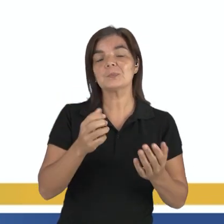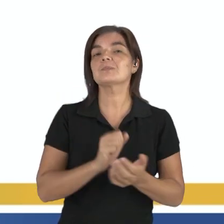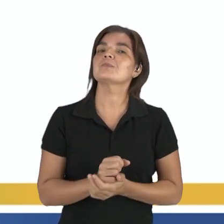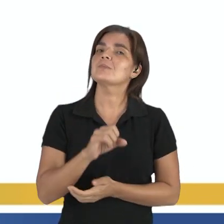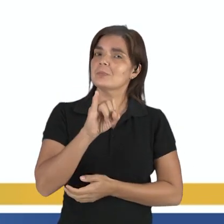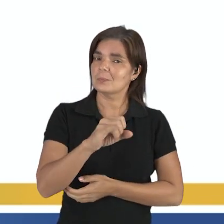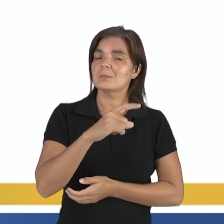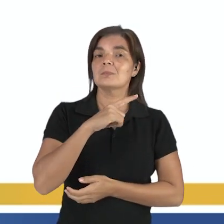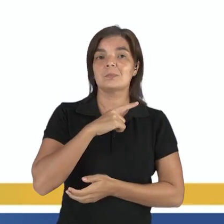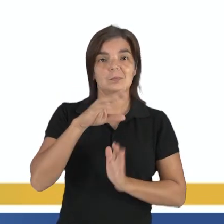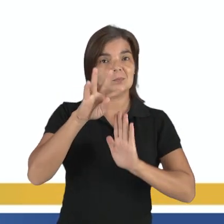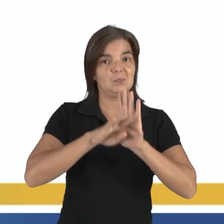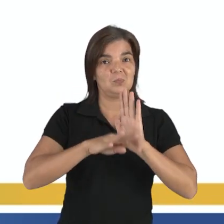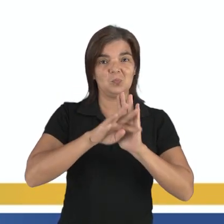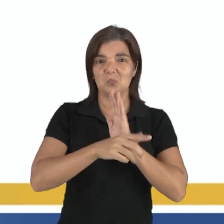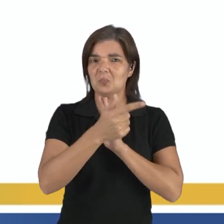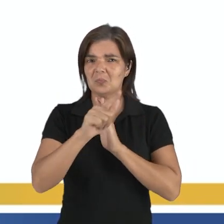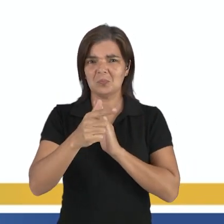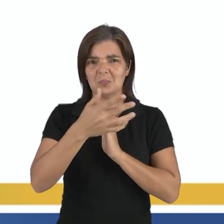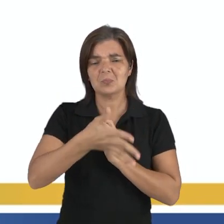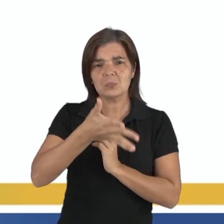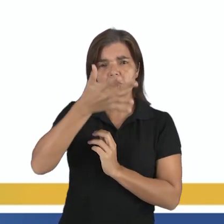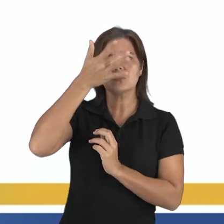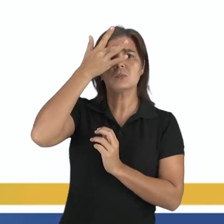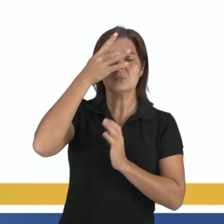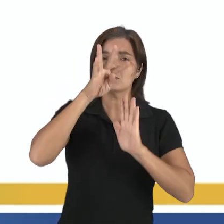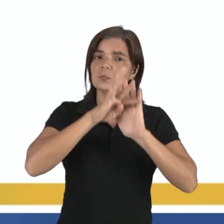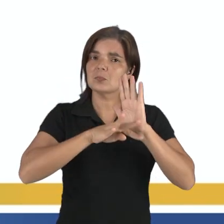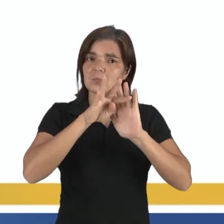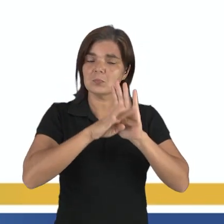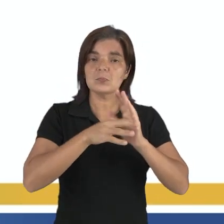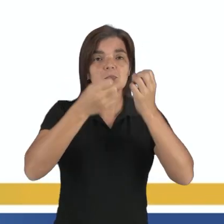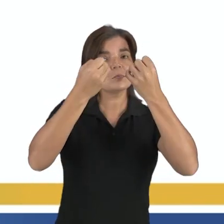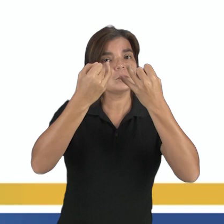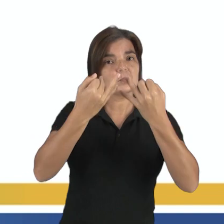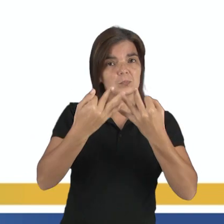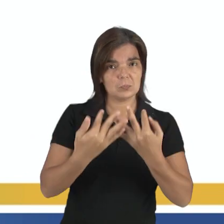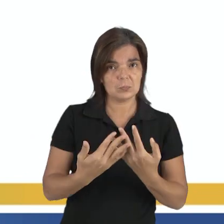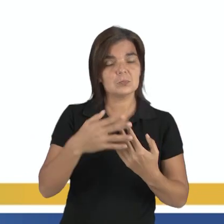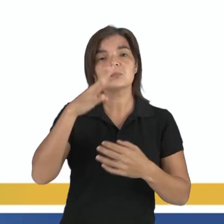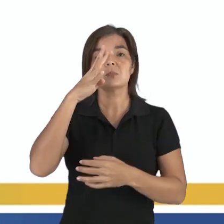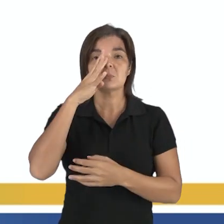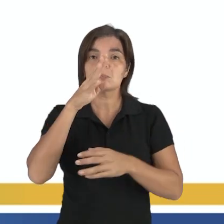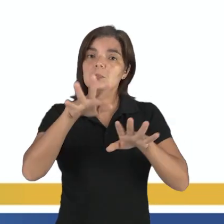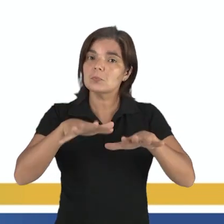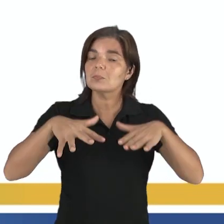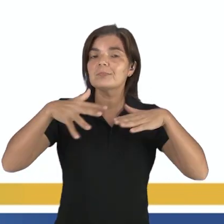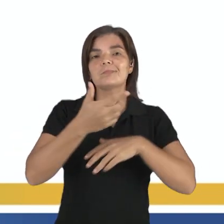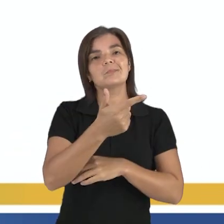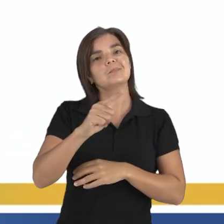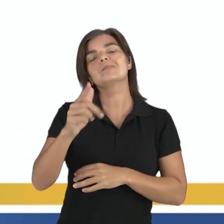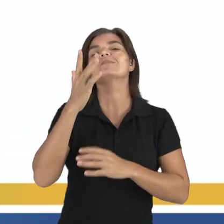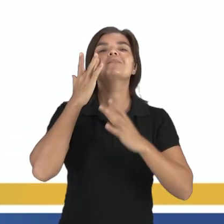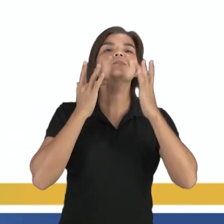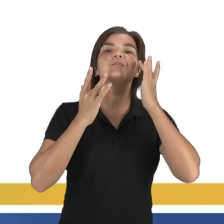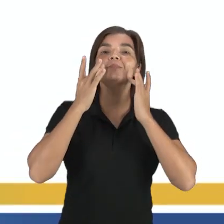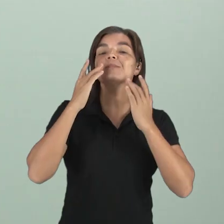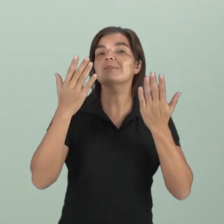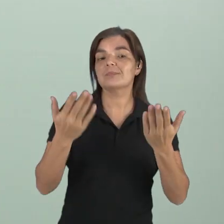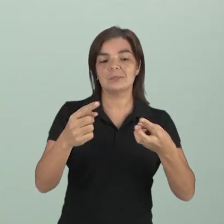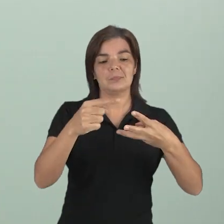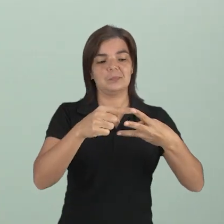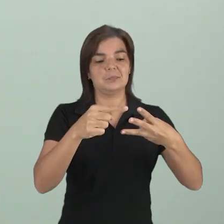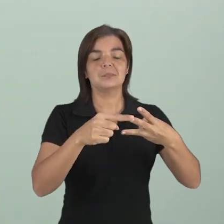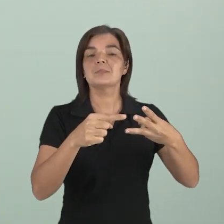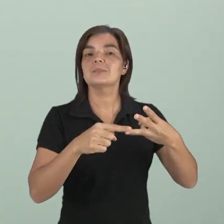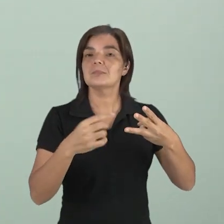Se eu tiver um texto, mas eu não tenho quem decore aquele texto e nem conte para a plateia, eu também não tenho teatro. Então,